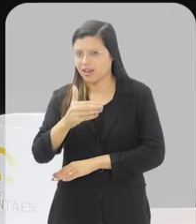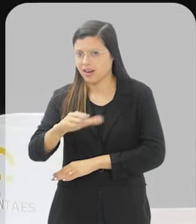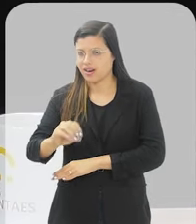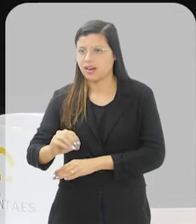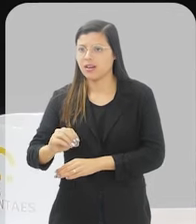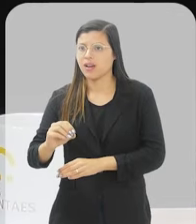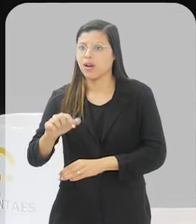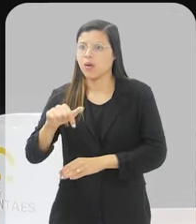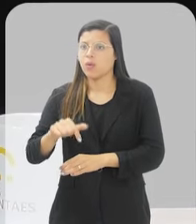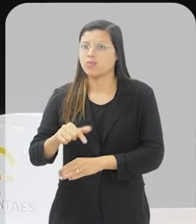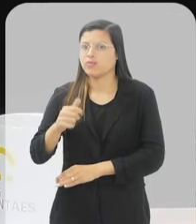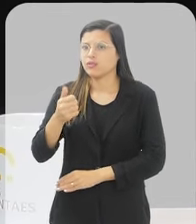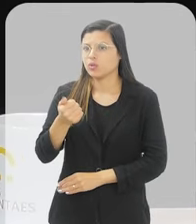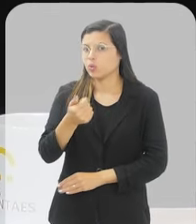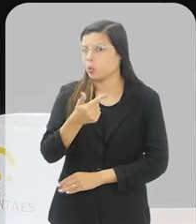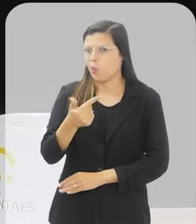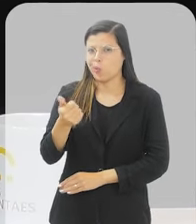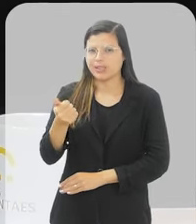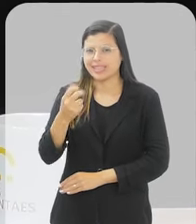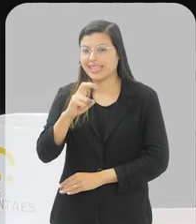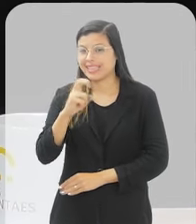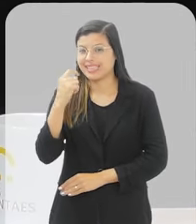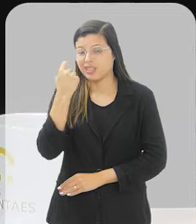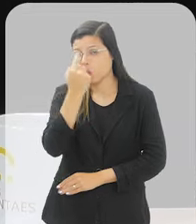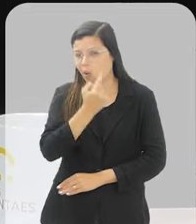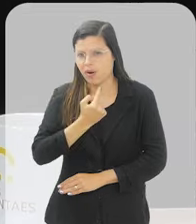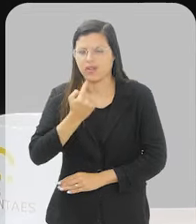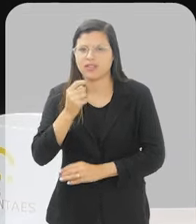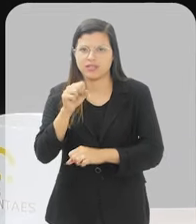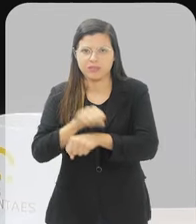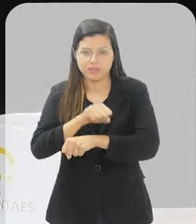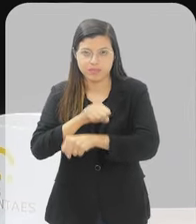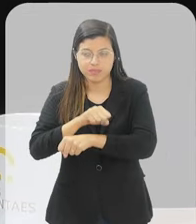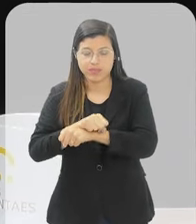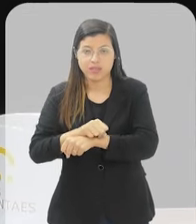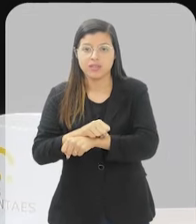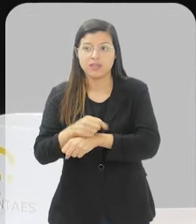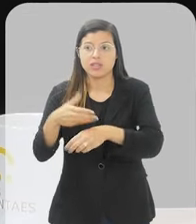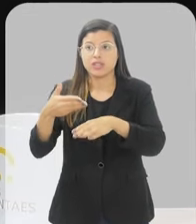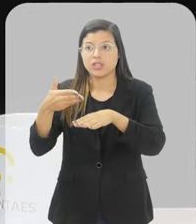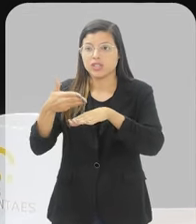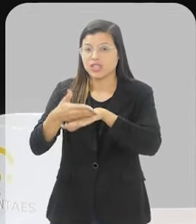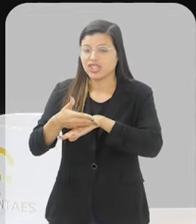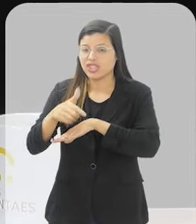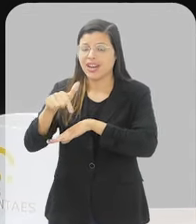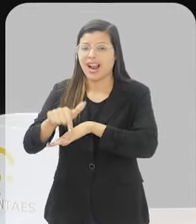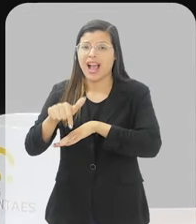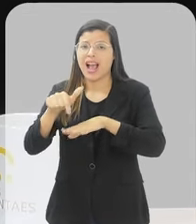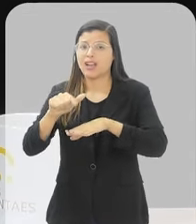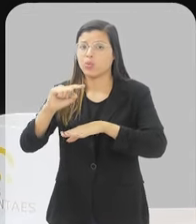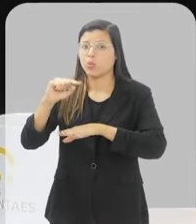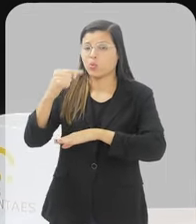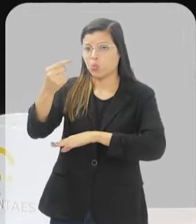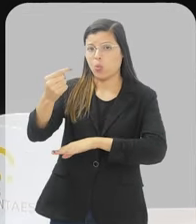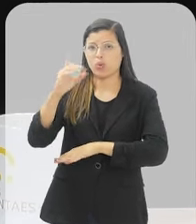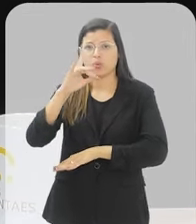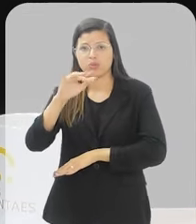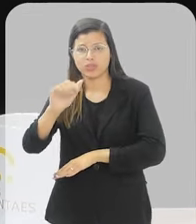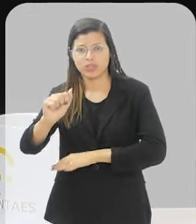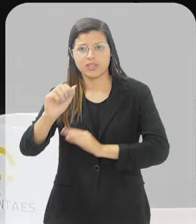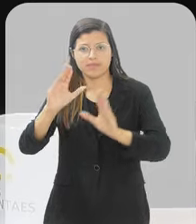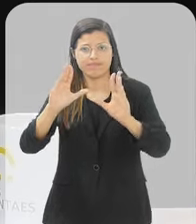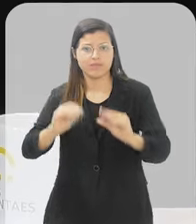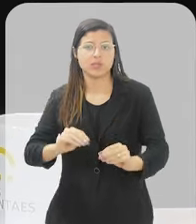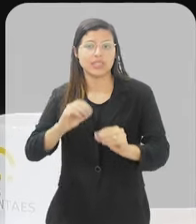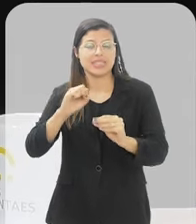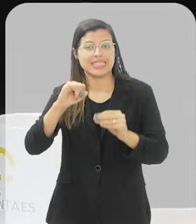barracão, até mais ou menos umas 12, 15 horas. É verdade. E aí às vezes ele vai chegar no barracão no outro dia à noite. Se pega